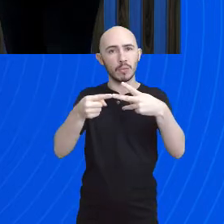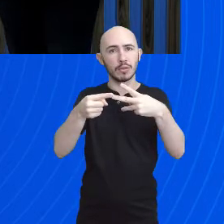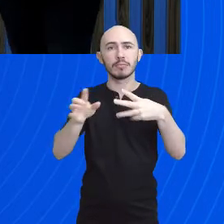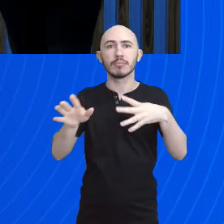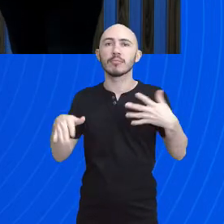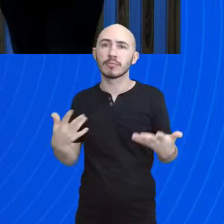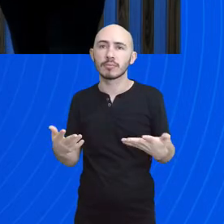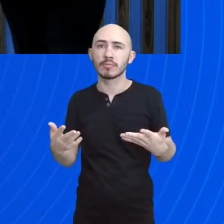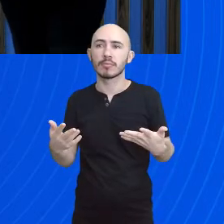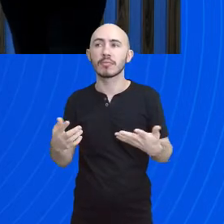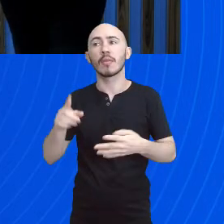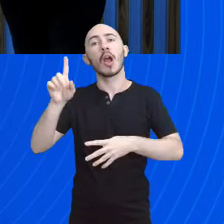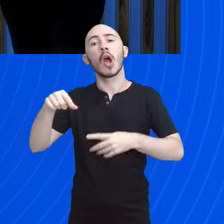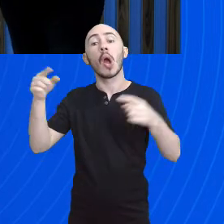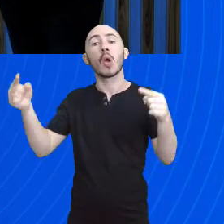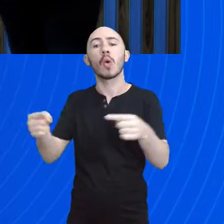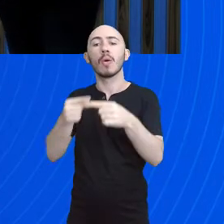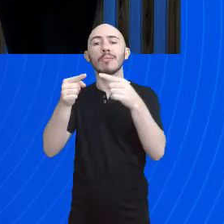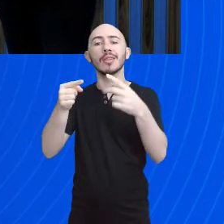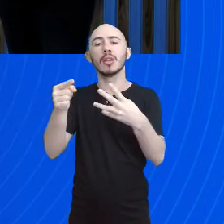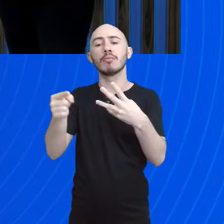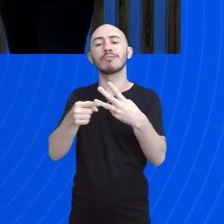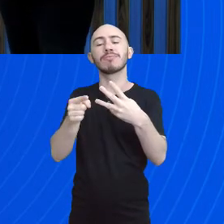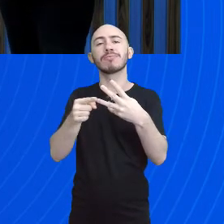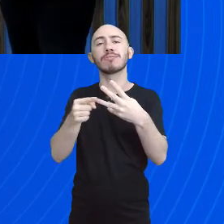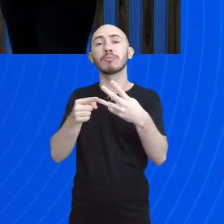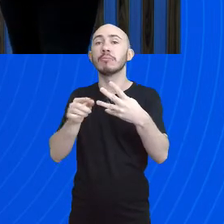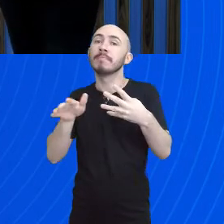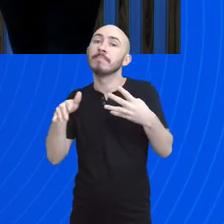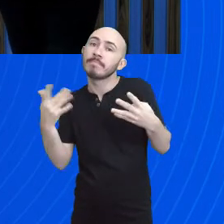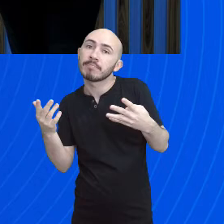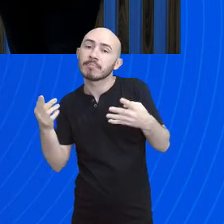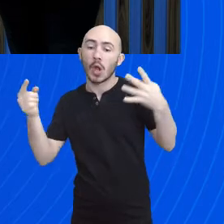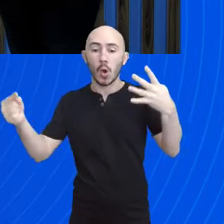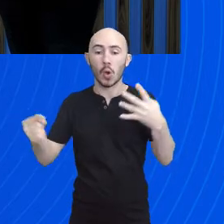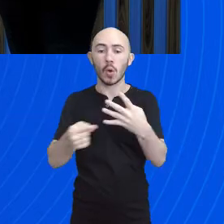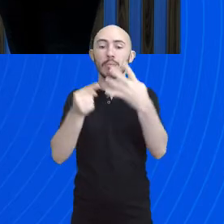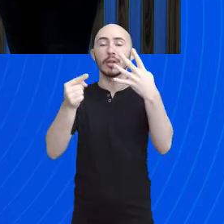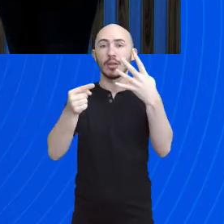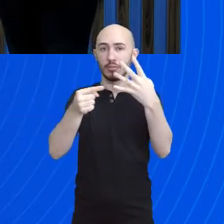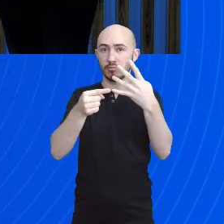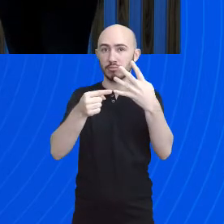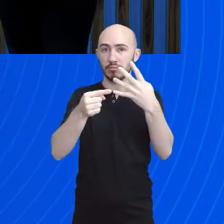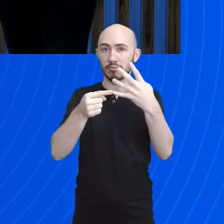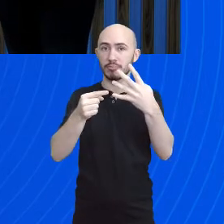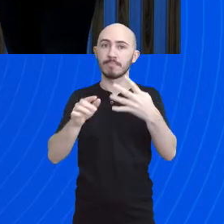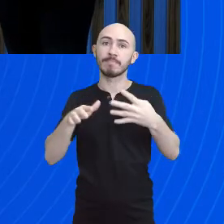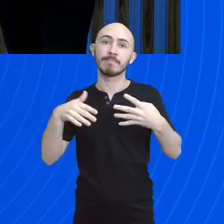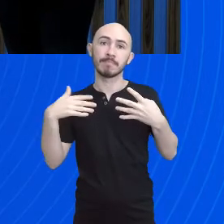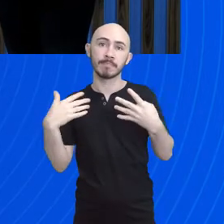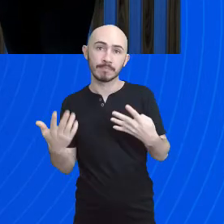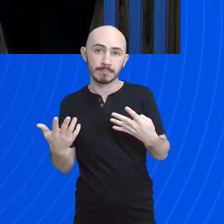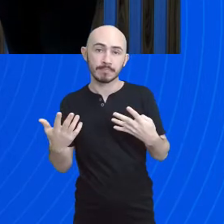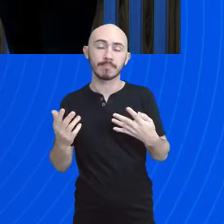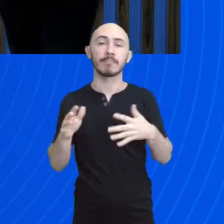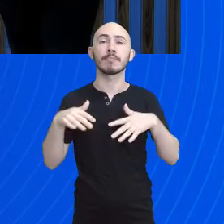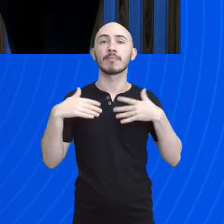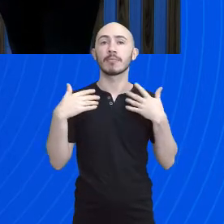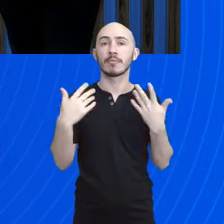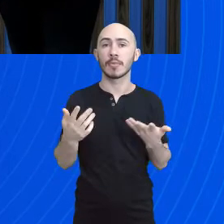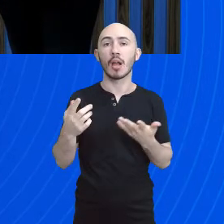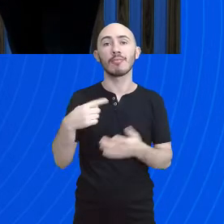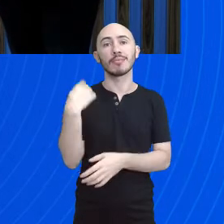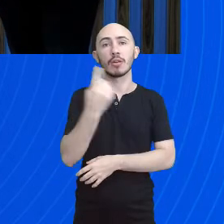É socialmente justa e culturalmente diversa? Pois é,